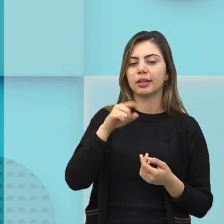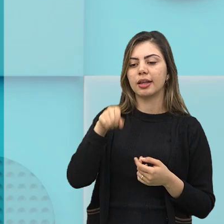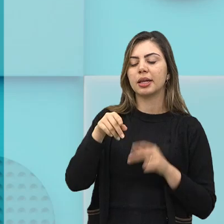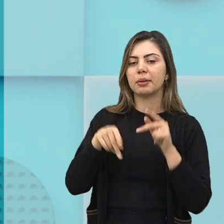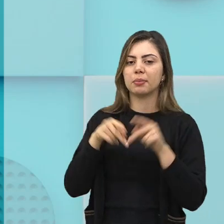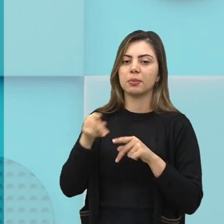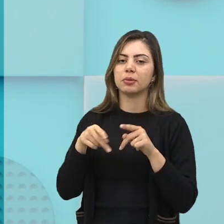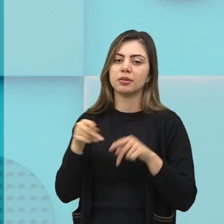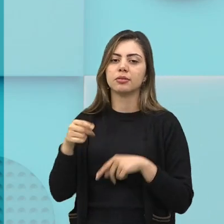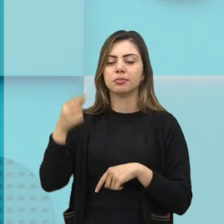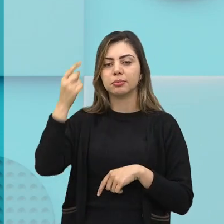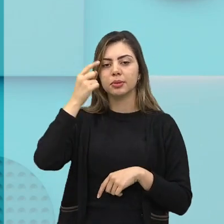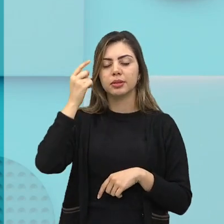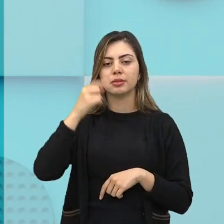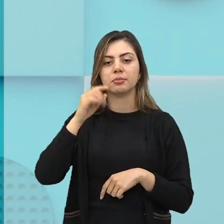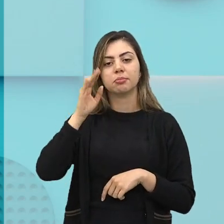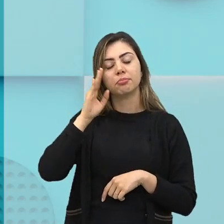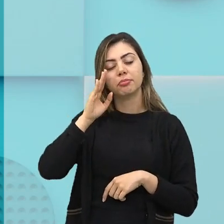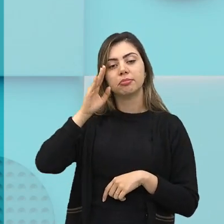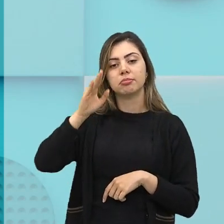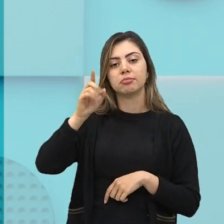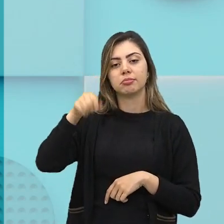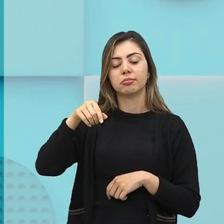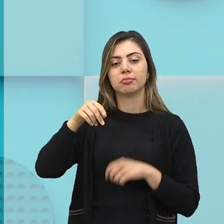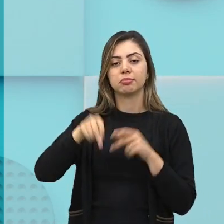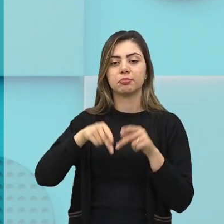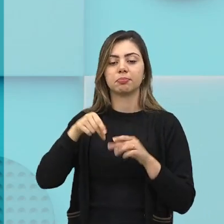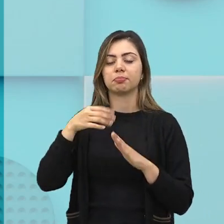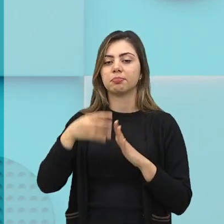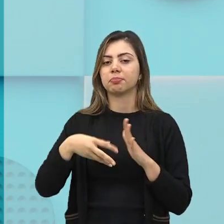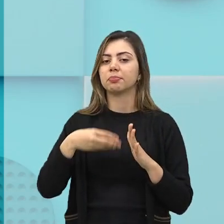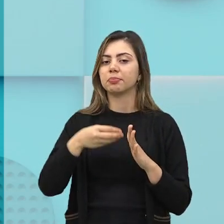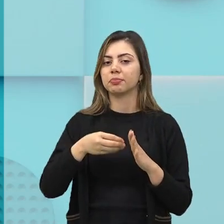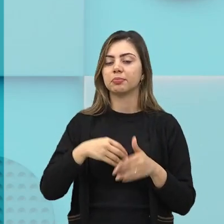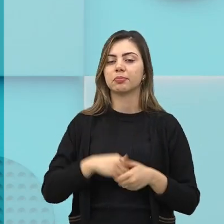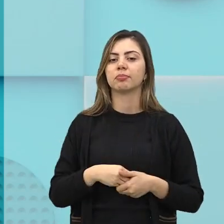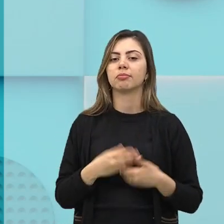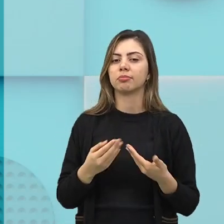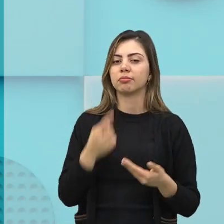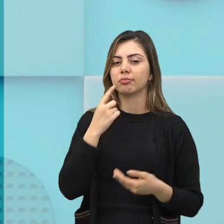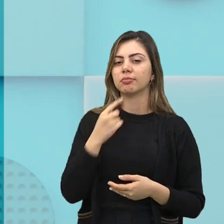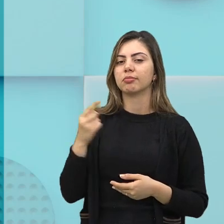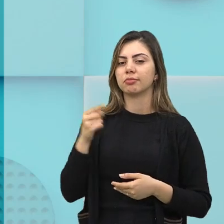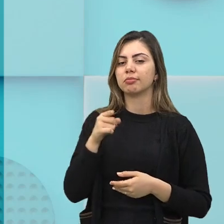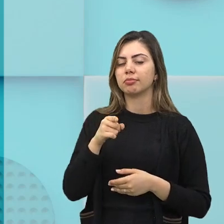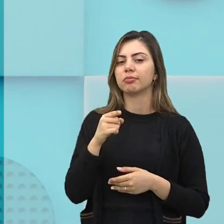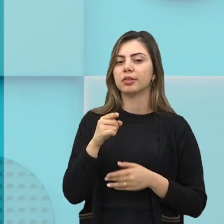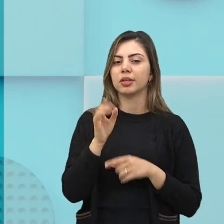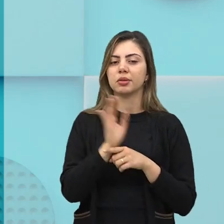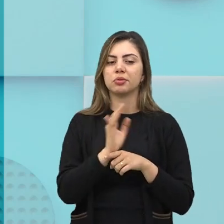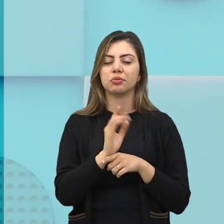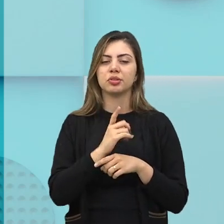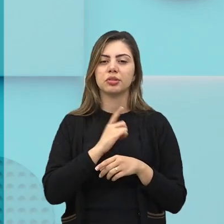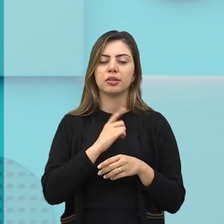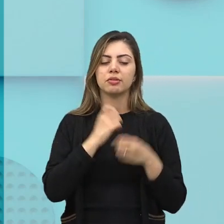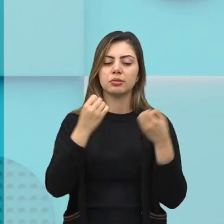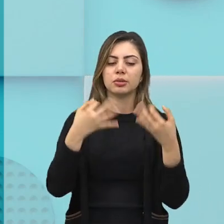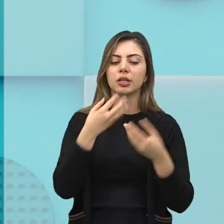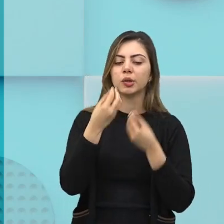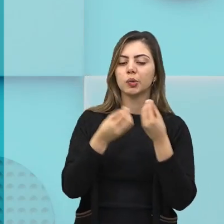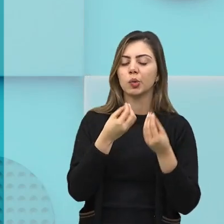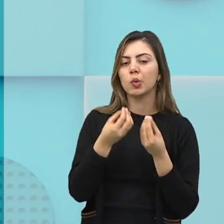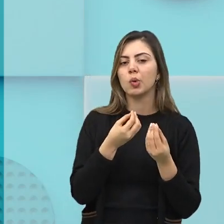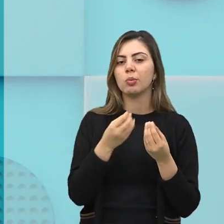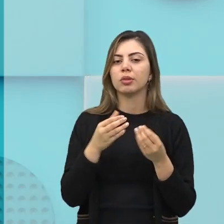popular, principalmente no imaginário popular amazônico. O vídeo ele traz um pouquinho disso, desse encontro, de como foi, de